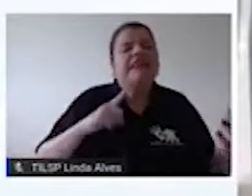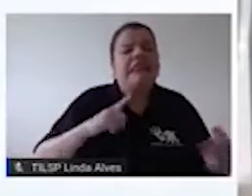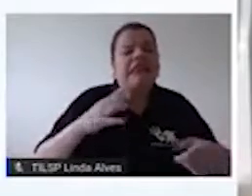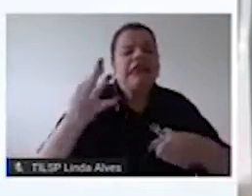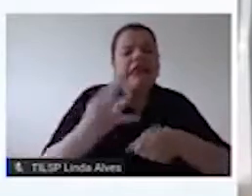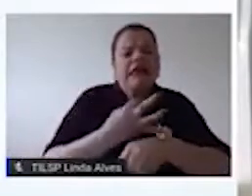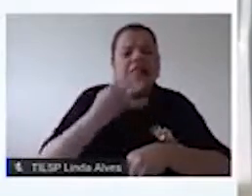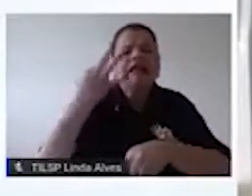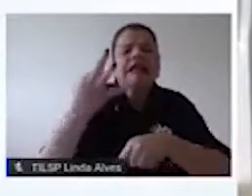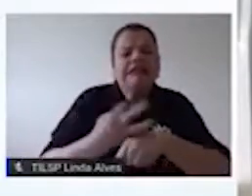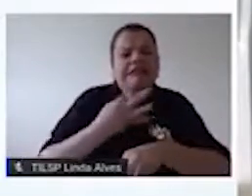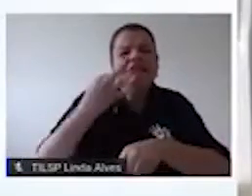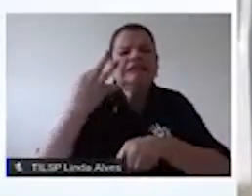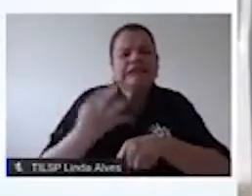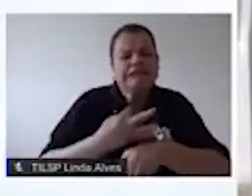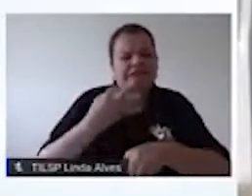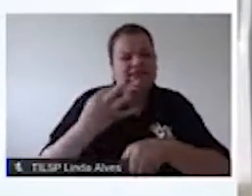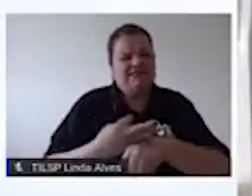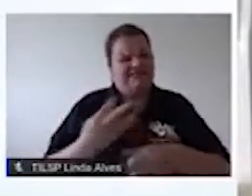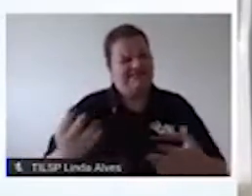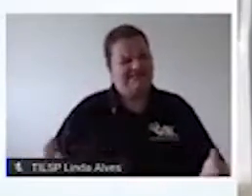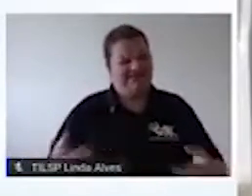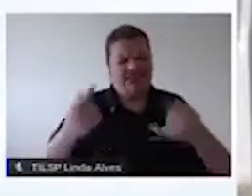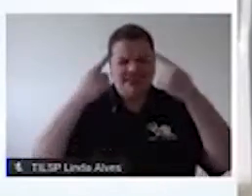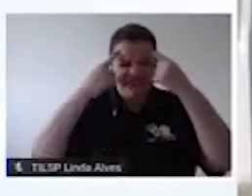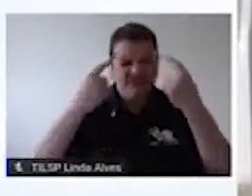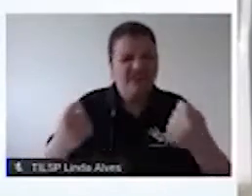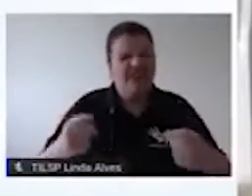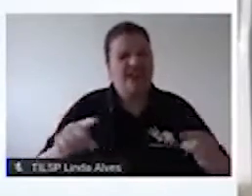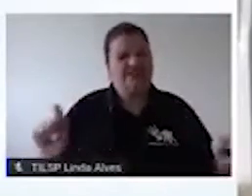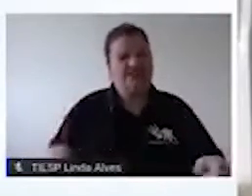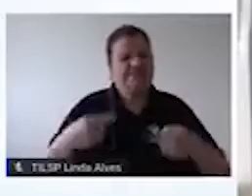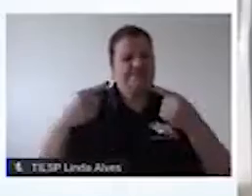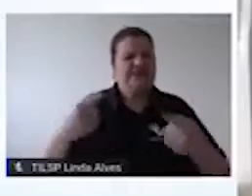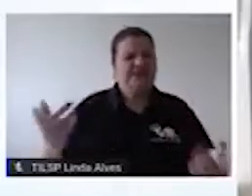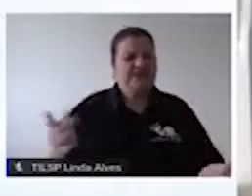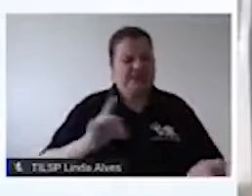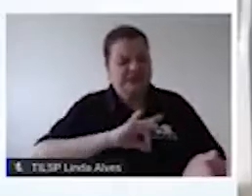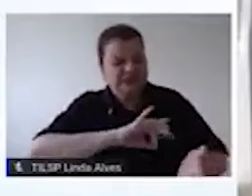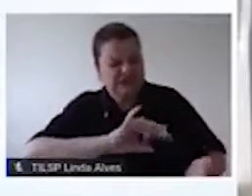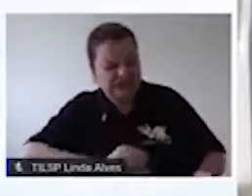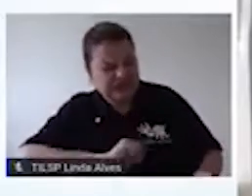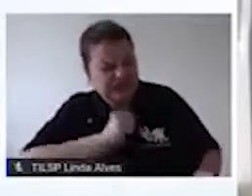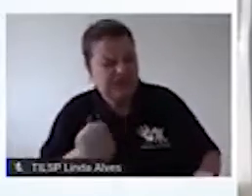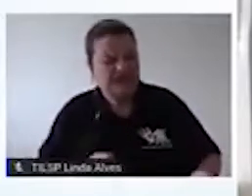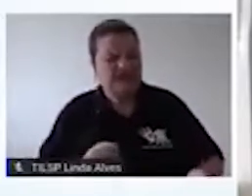tolerância, né? De intolerância total, de violência total, de ódio total,